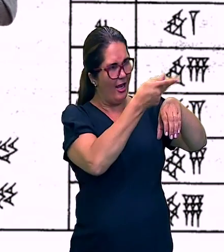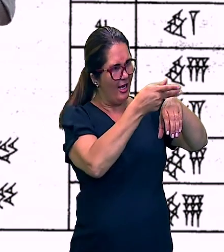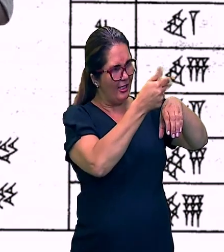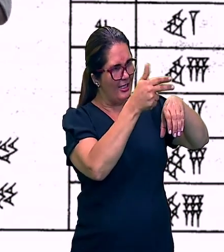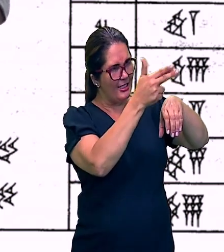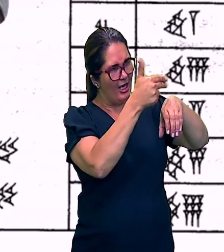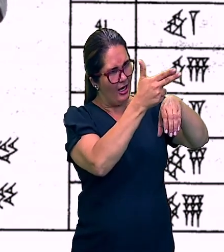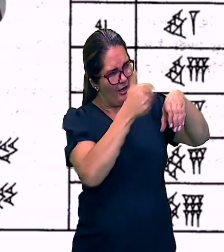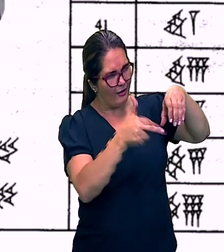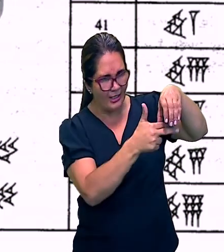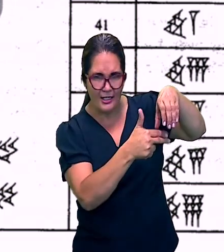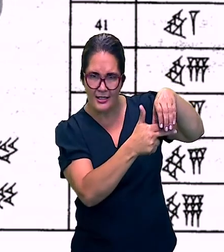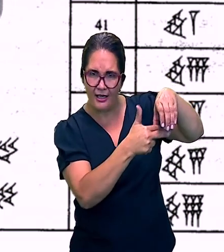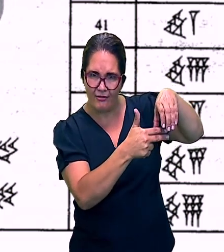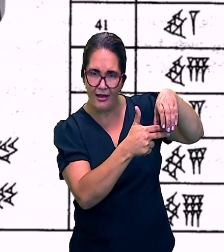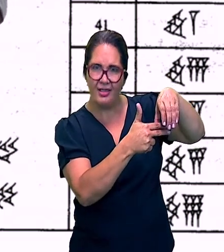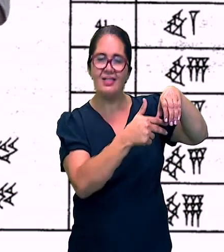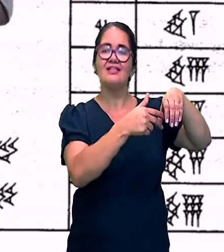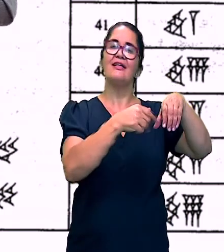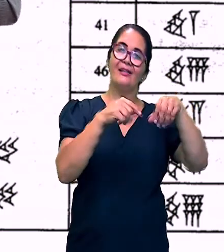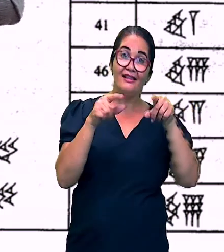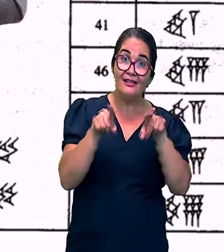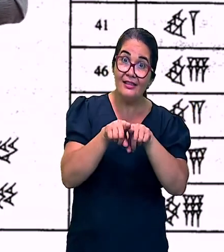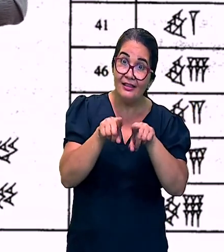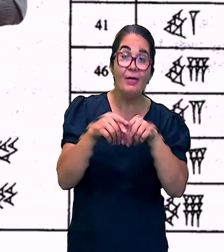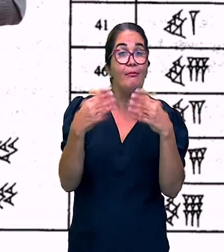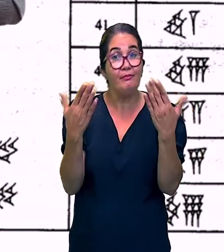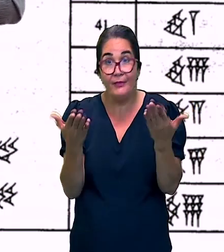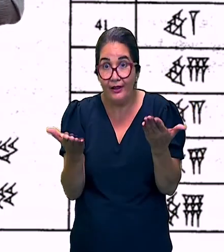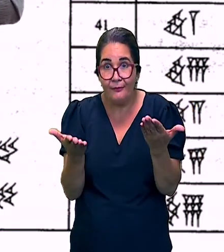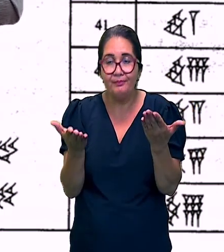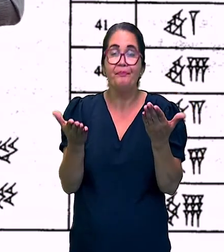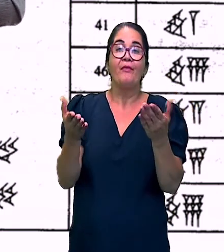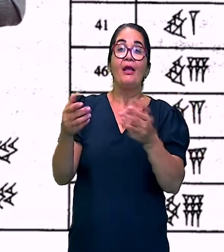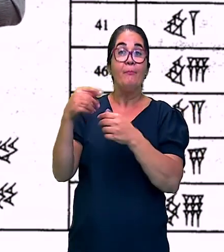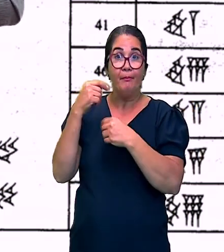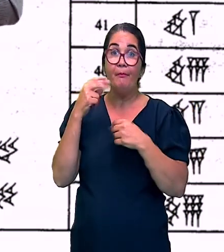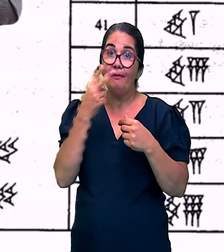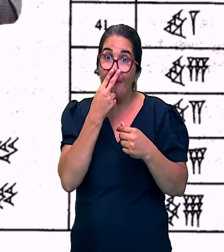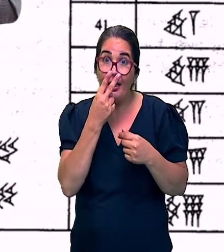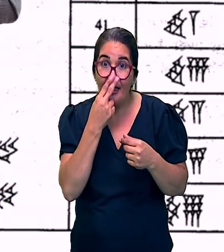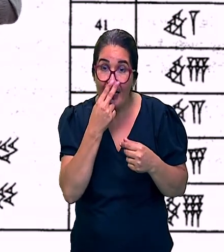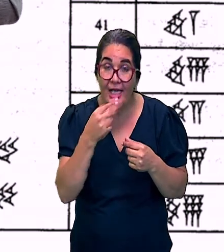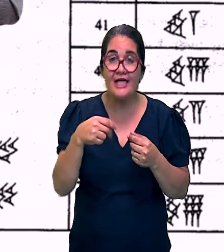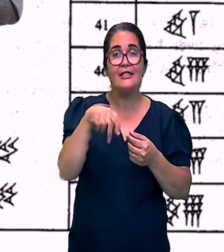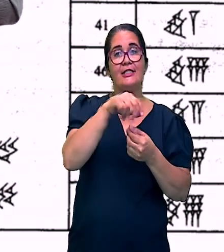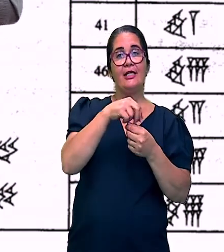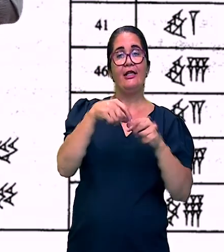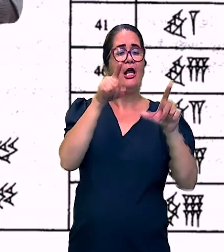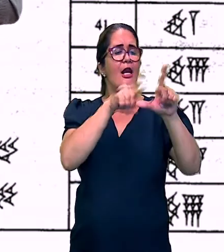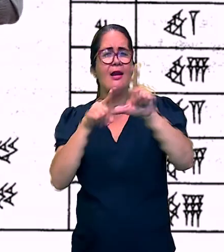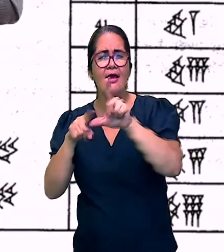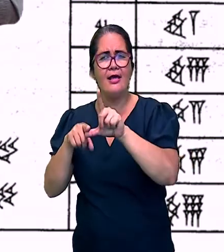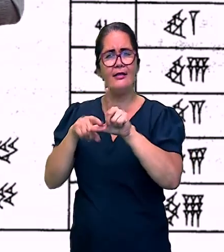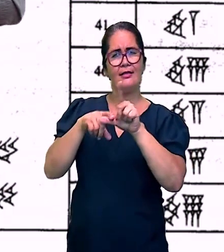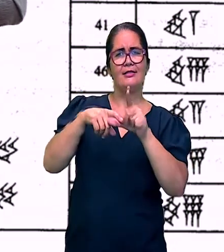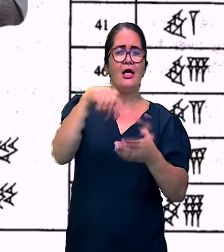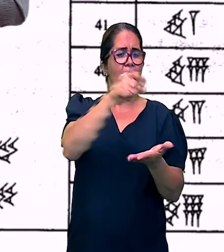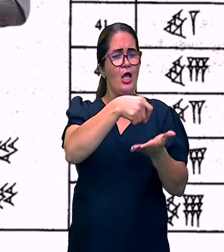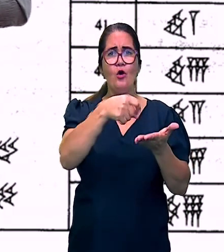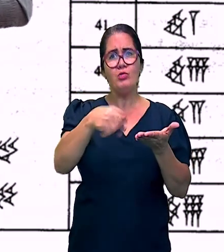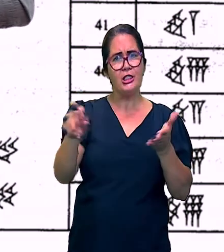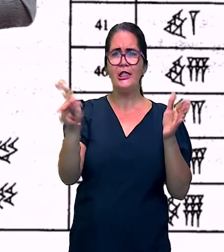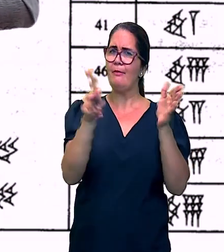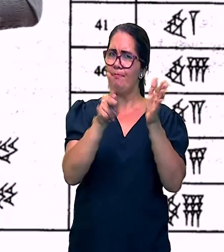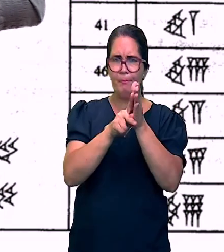a primeira escrita da Fenícia, os gregos clássicos, o grego atual, o latino, que é